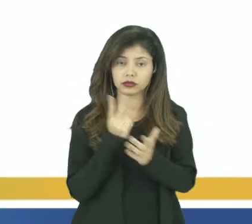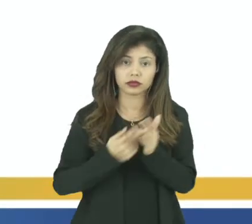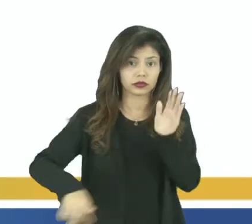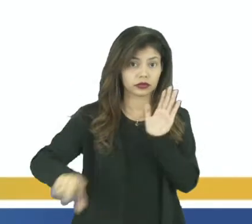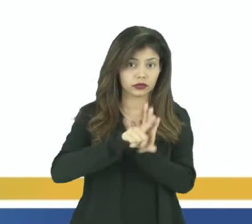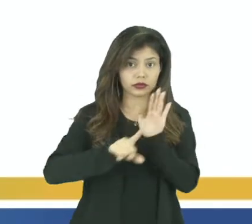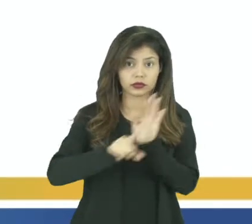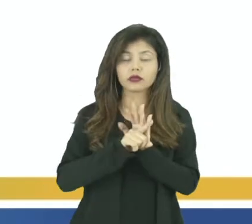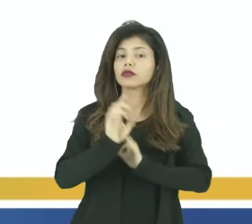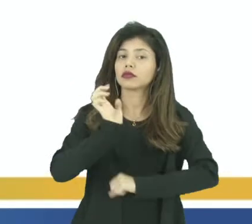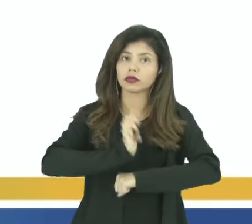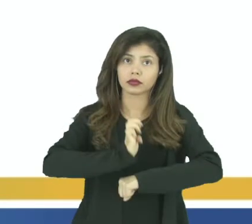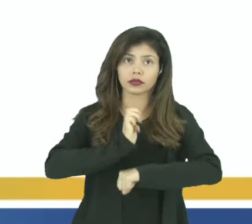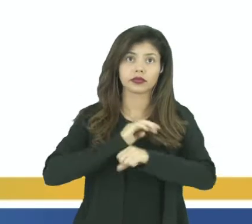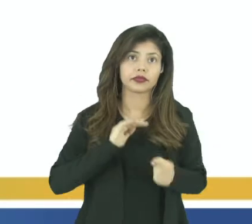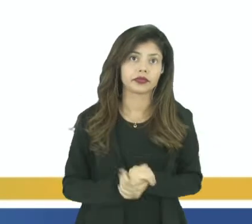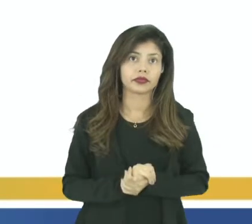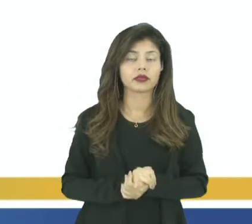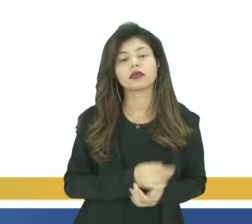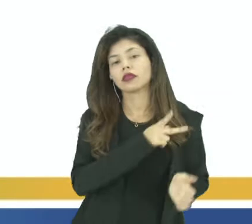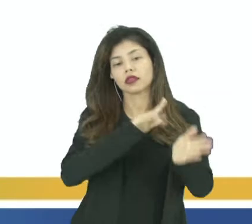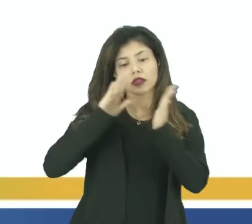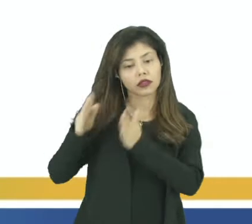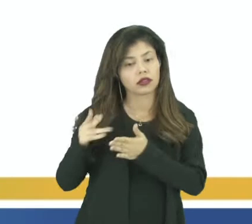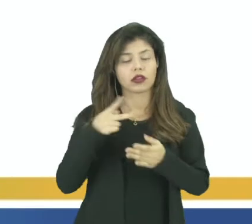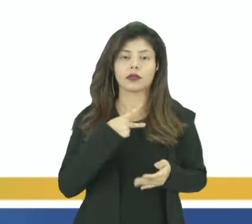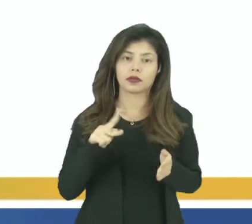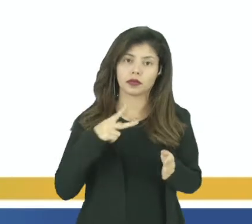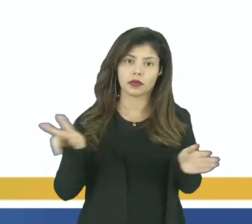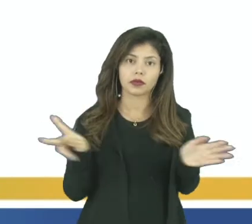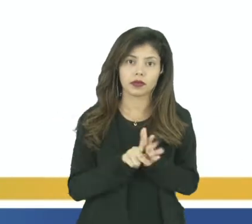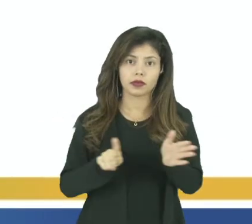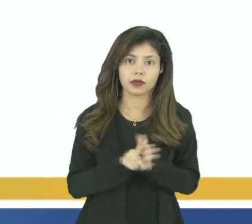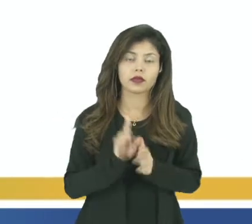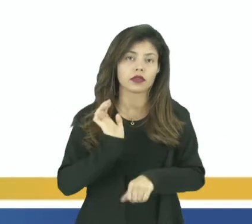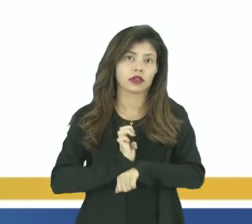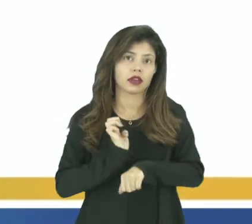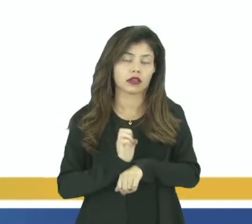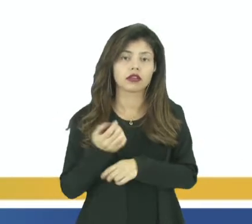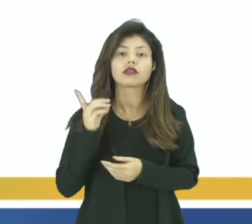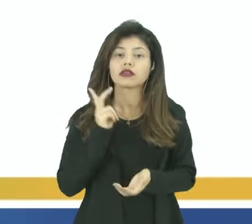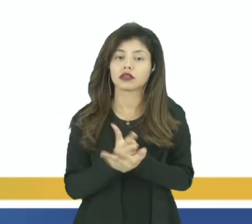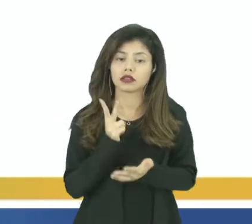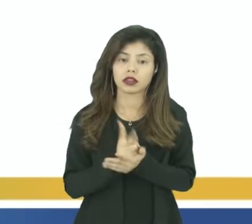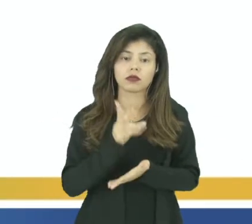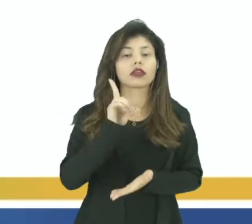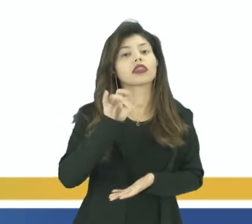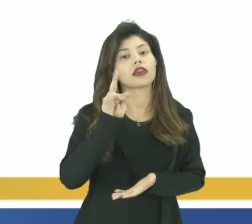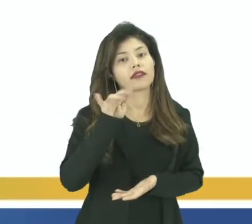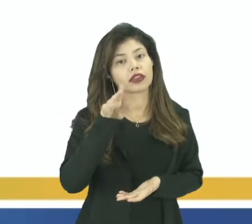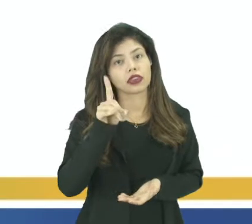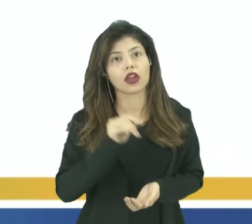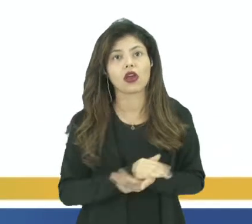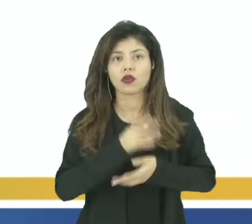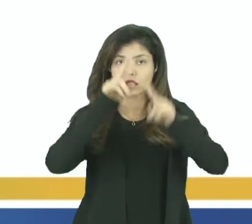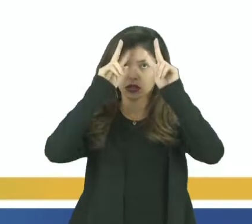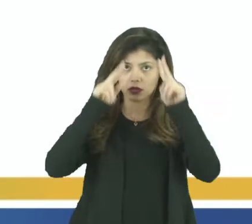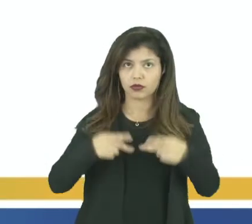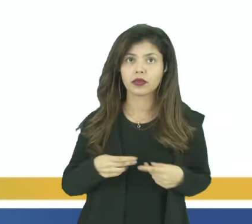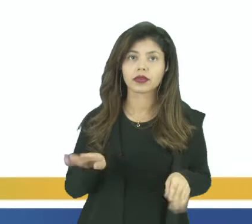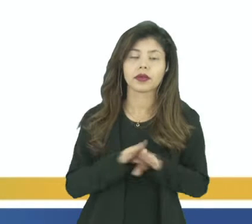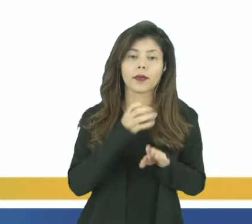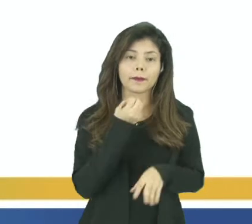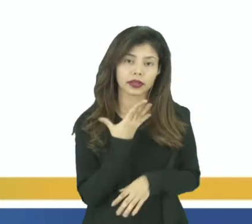sociedade e do Estado. Por sua parte, o Estado se compromete em defender o homem, o bem comum e